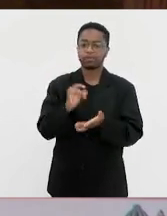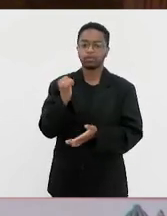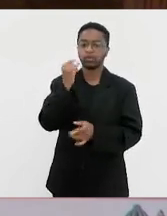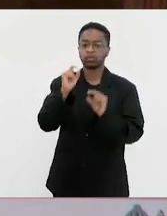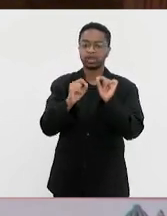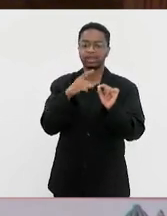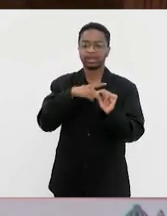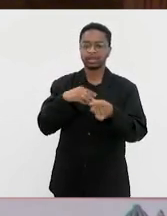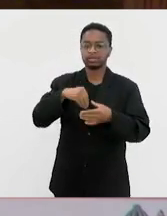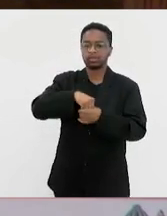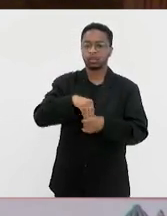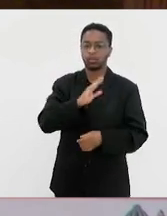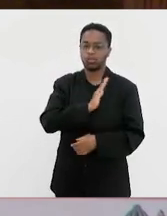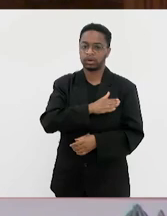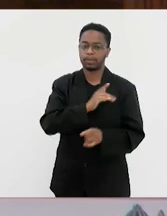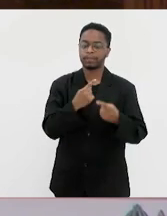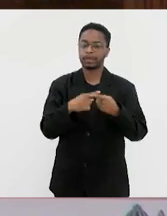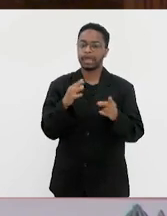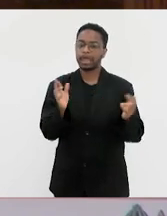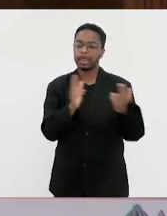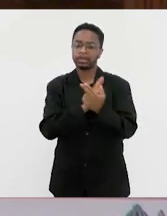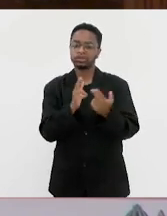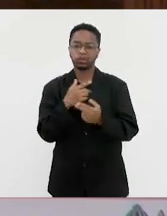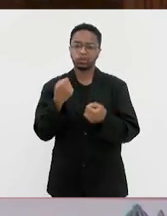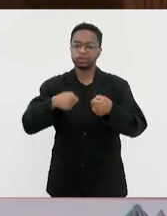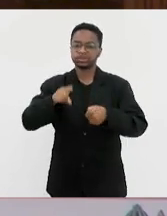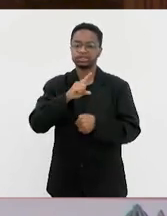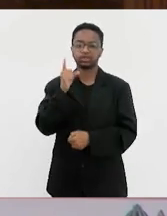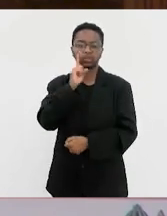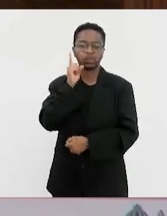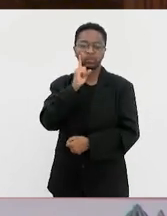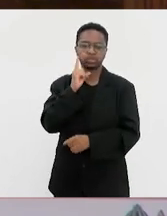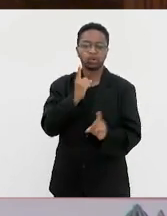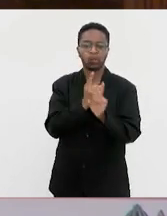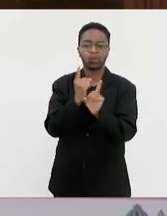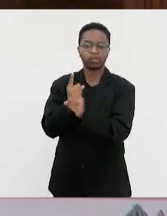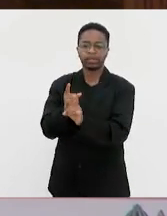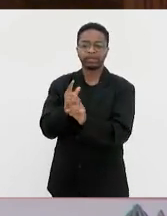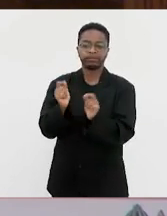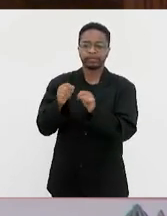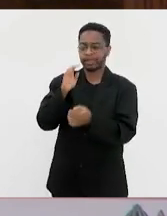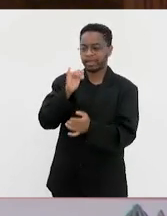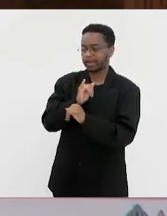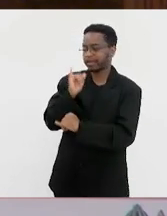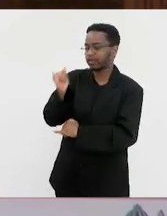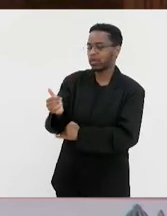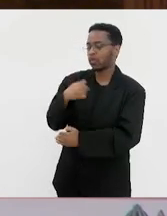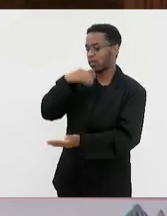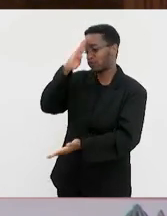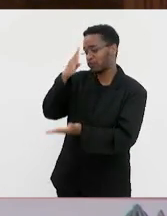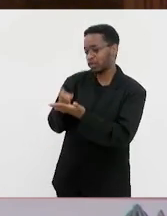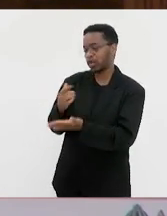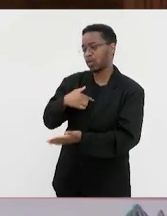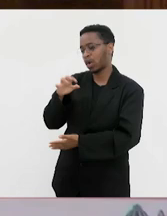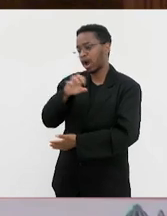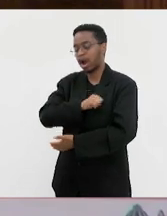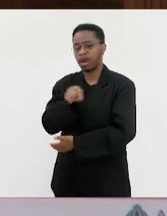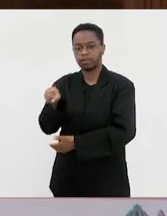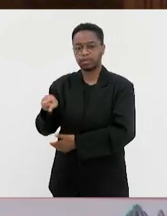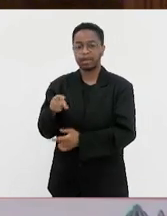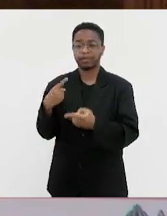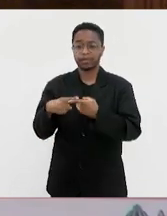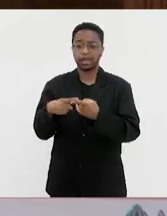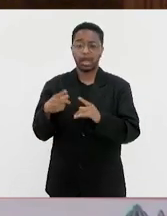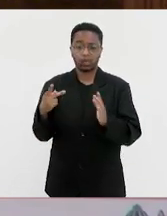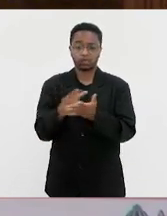que é a nossa relação com o outro. A gente não precisa se ver todos os dias para dizer que confia no outro, que ama. As situações vão